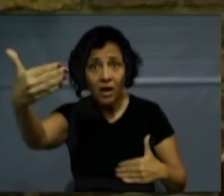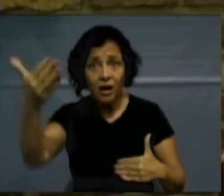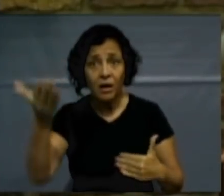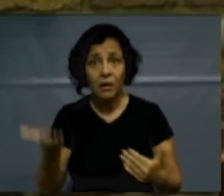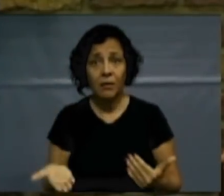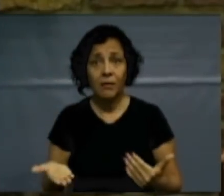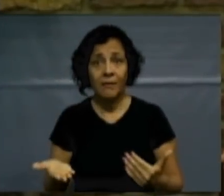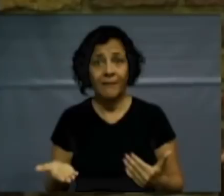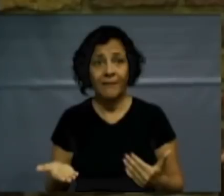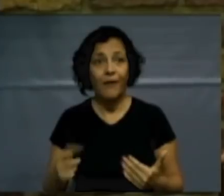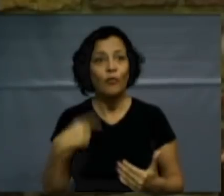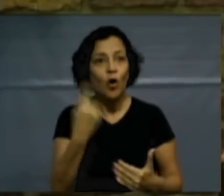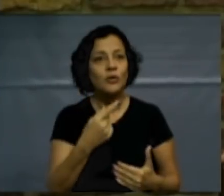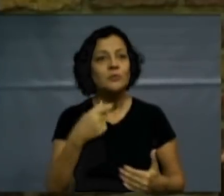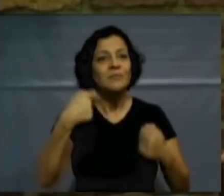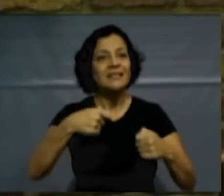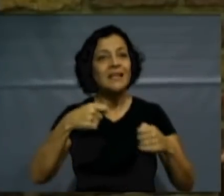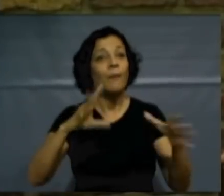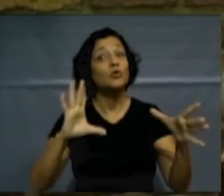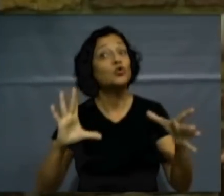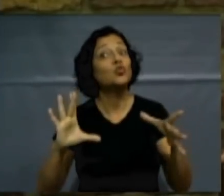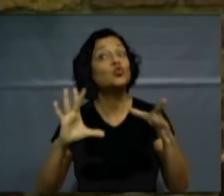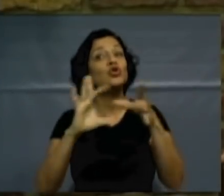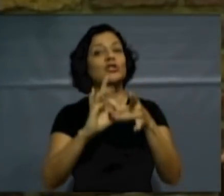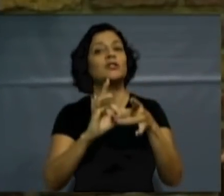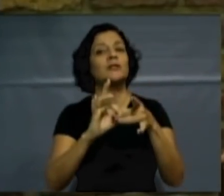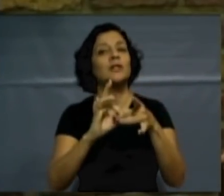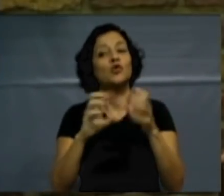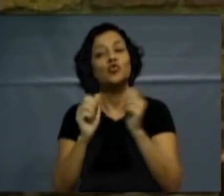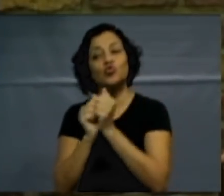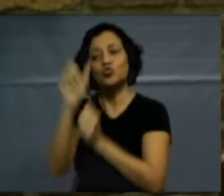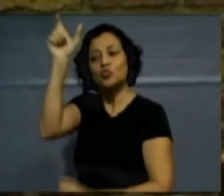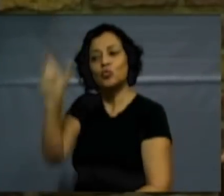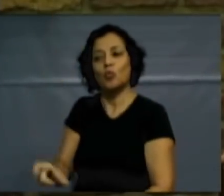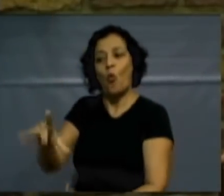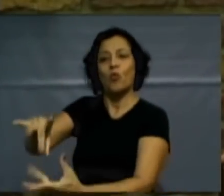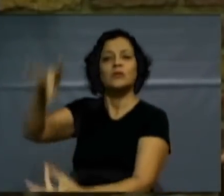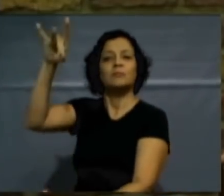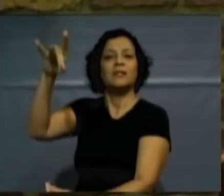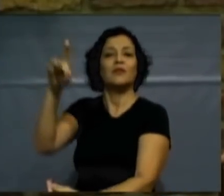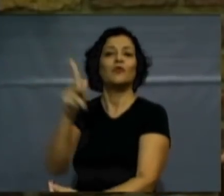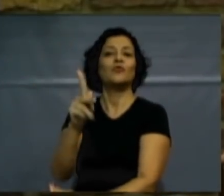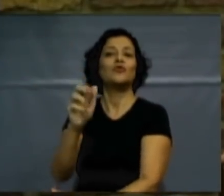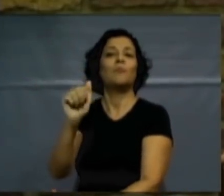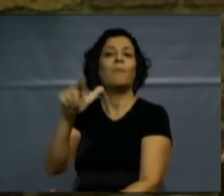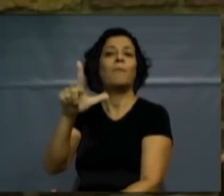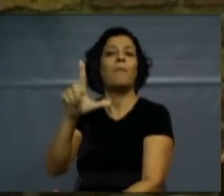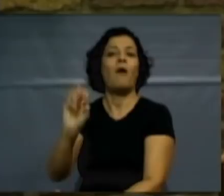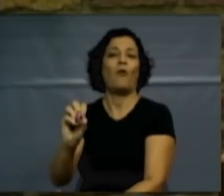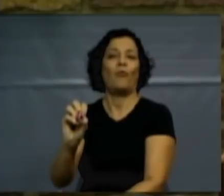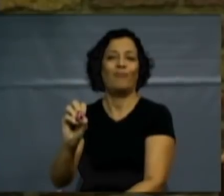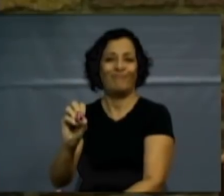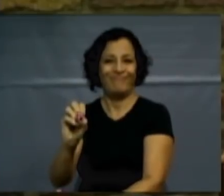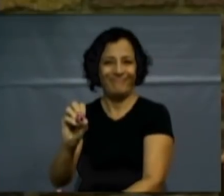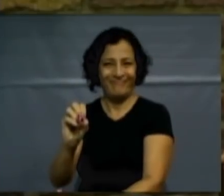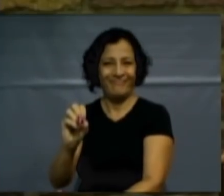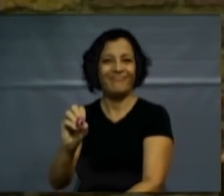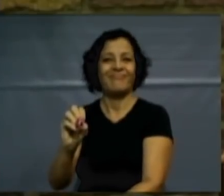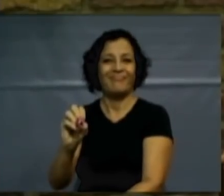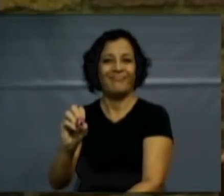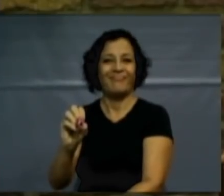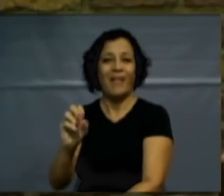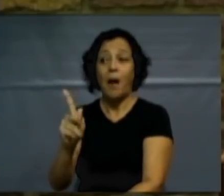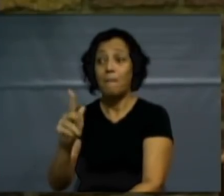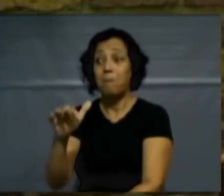A gente precisa se munir do espírito de Paulo, porque foi isso que ele fez. Paulo apanhava, quase